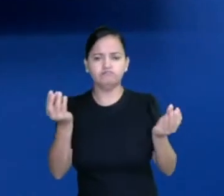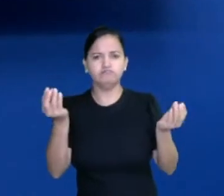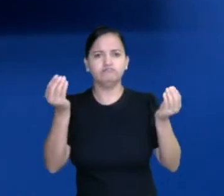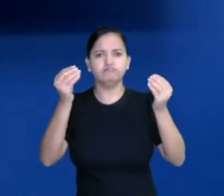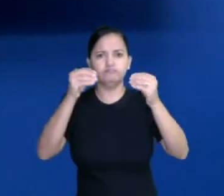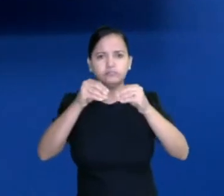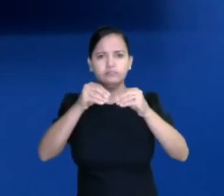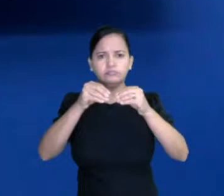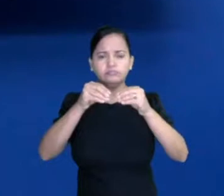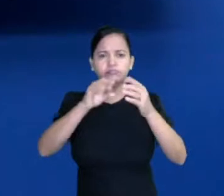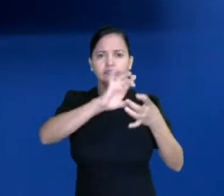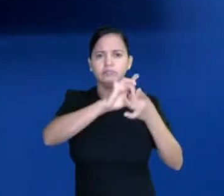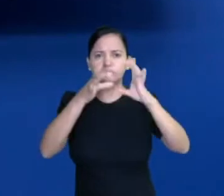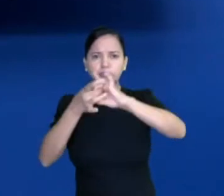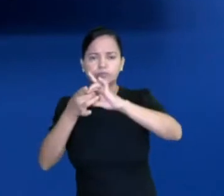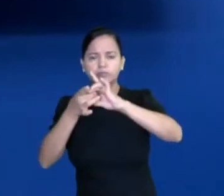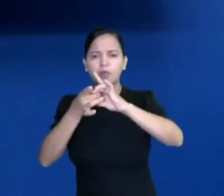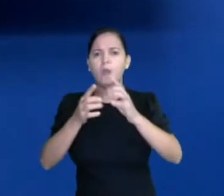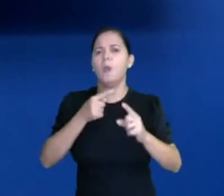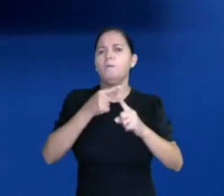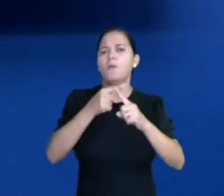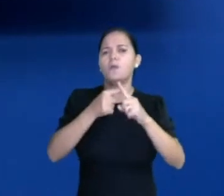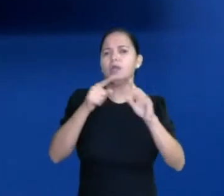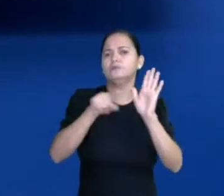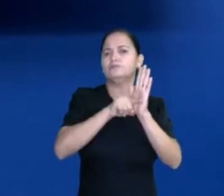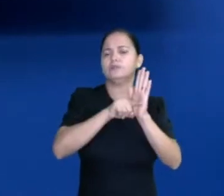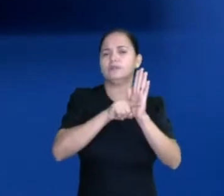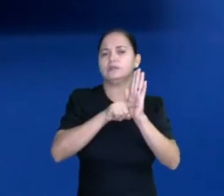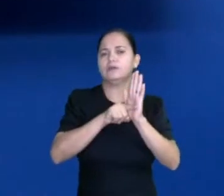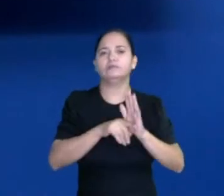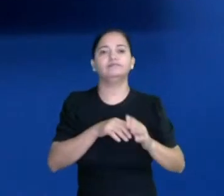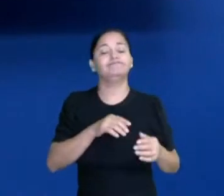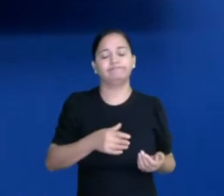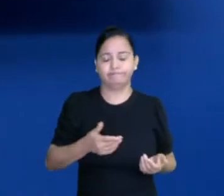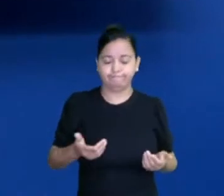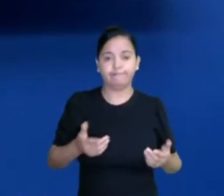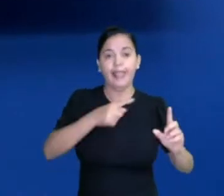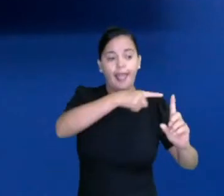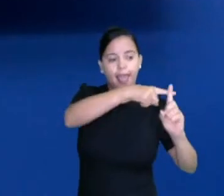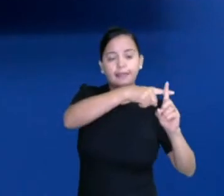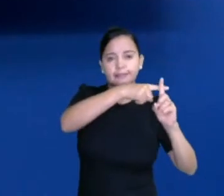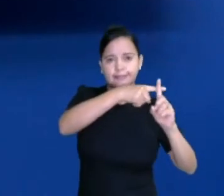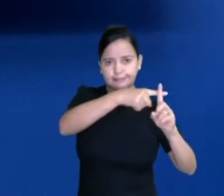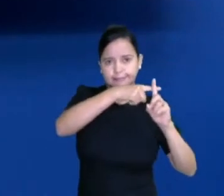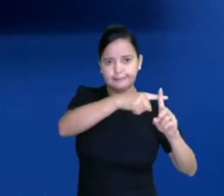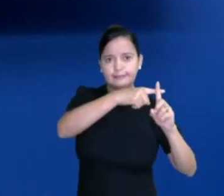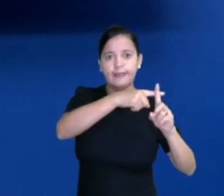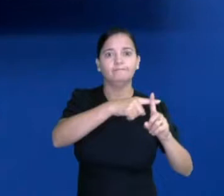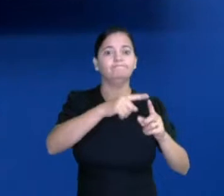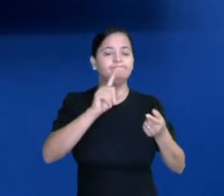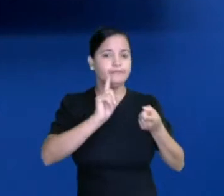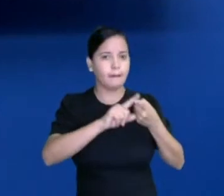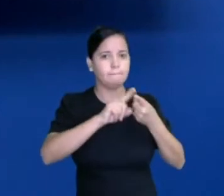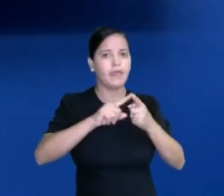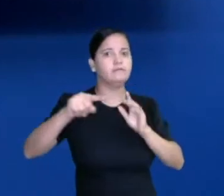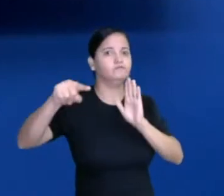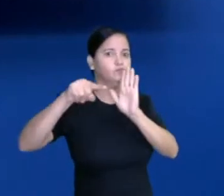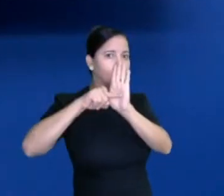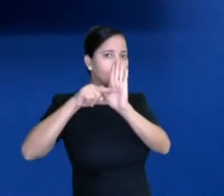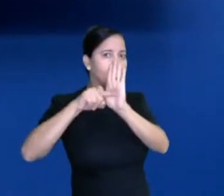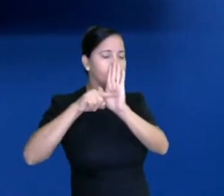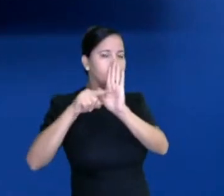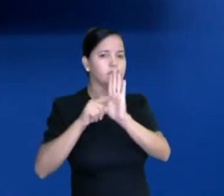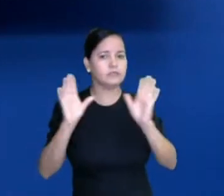trazendo subtração? Porque a adição e a subtração, elas trabalham em conjunto. Vamos chamá-las